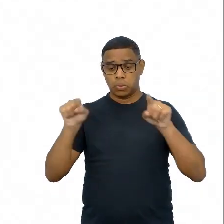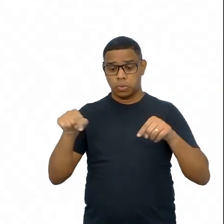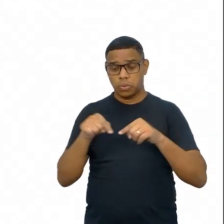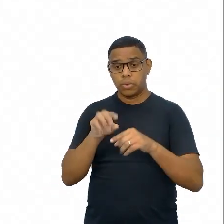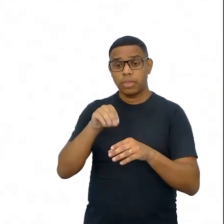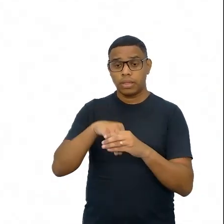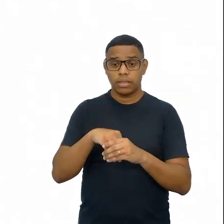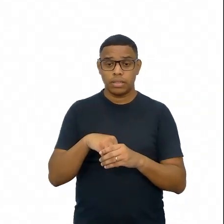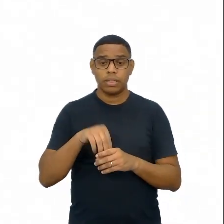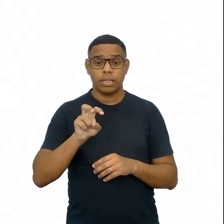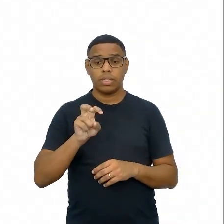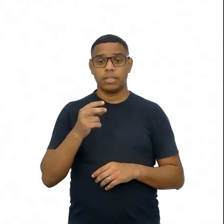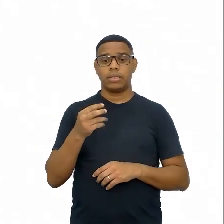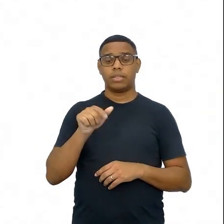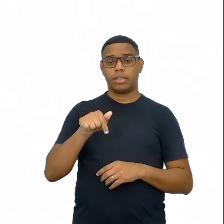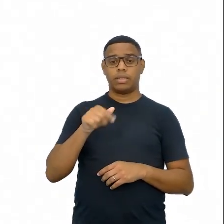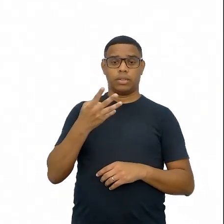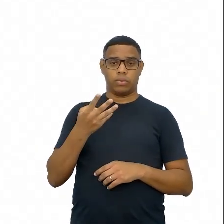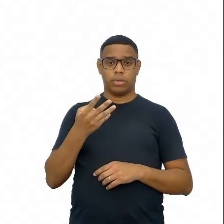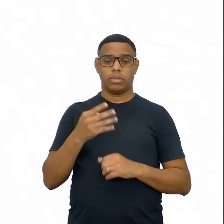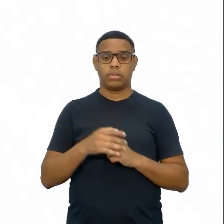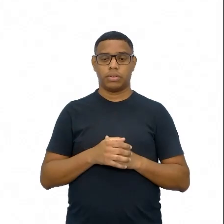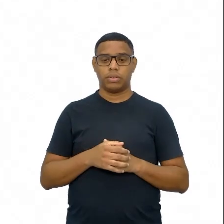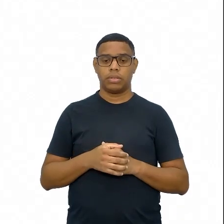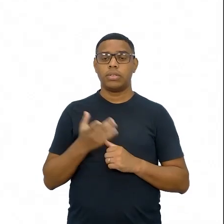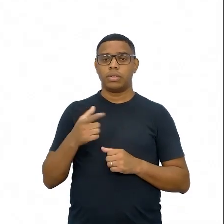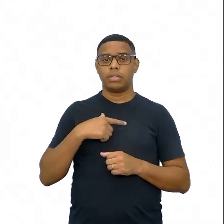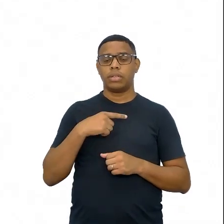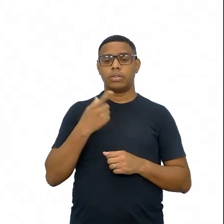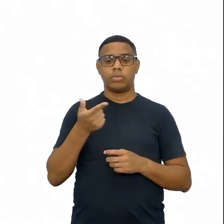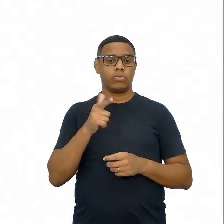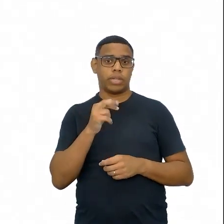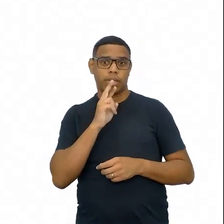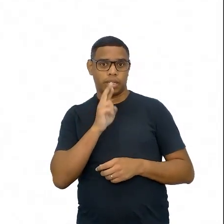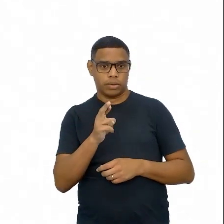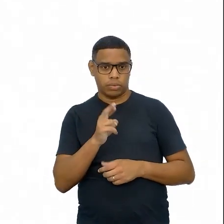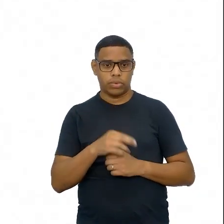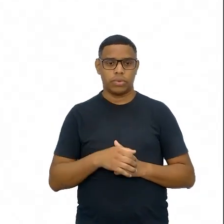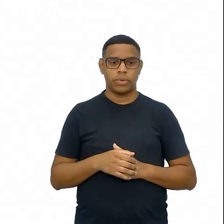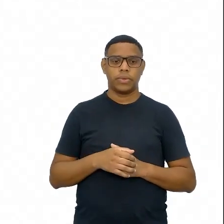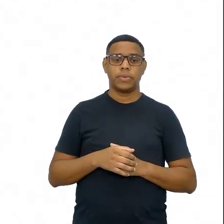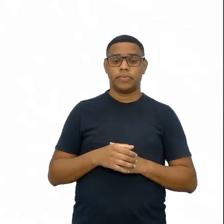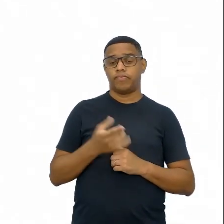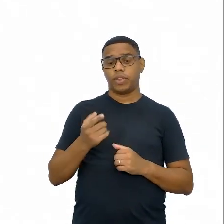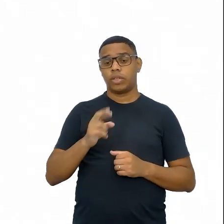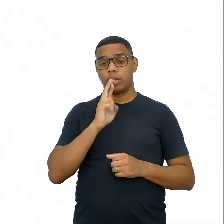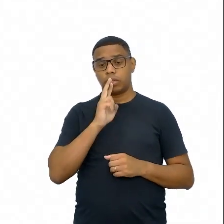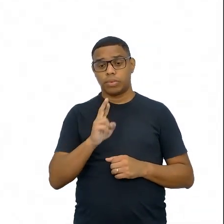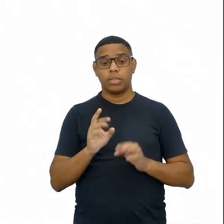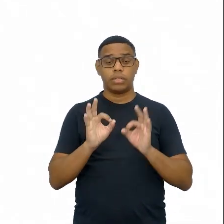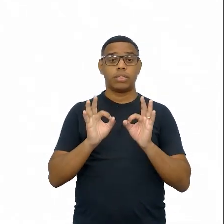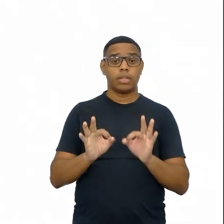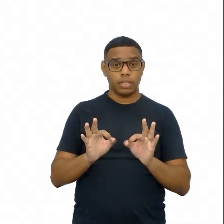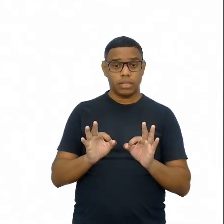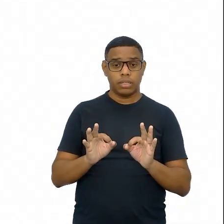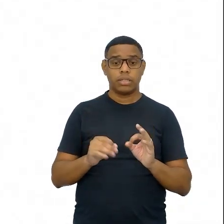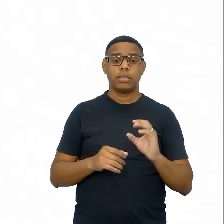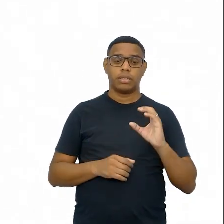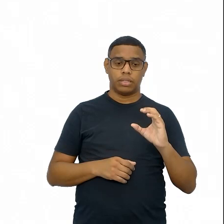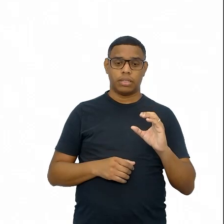abaixo, 574, então aqui não traz nenhuma resposta, né, então o item correto é a letra